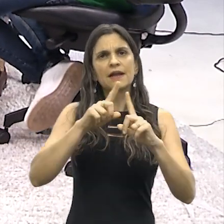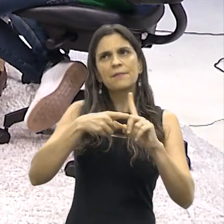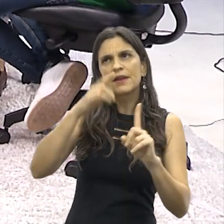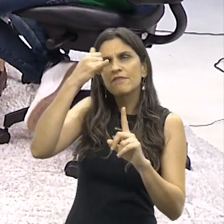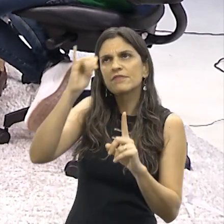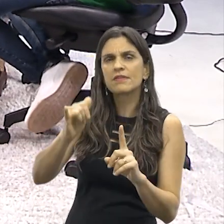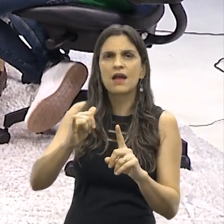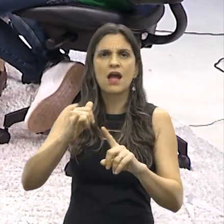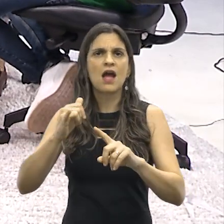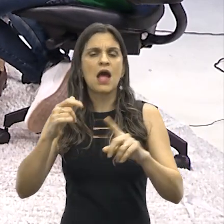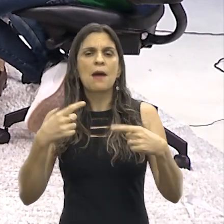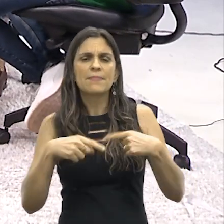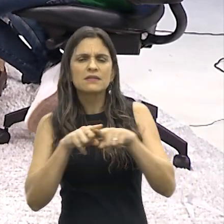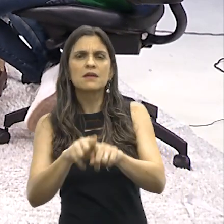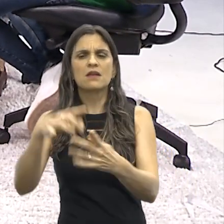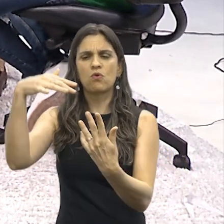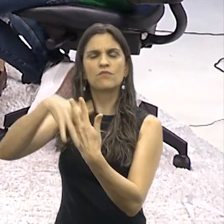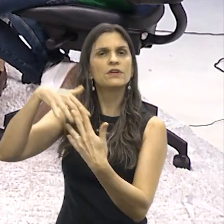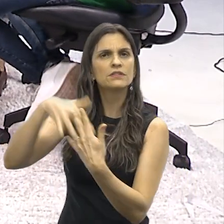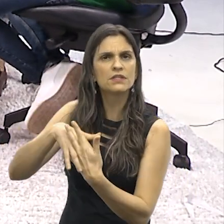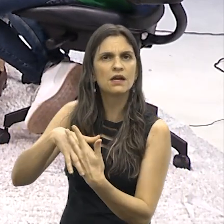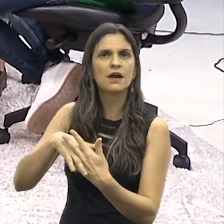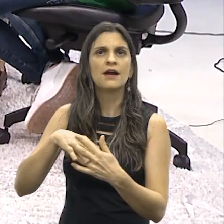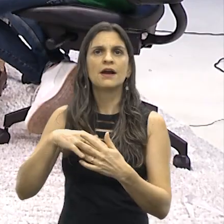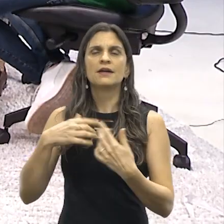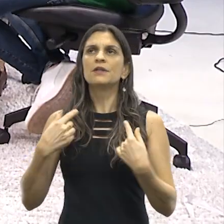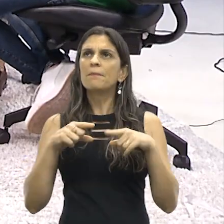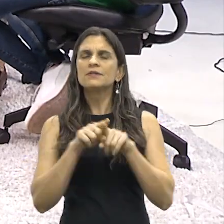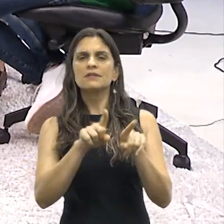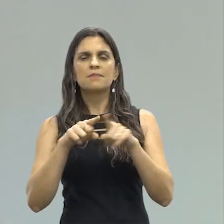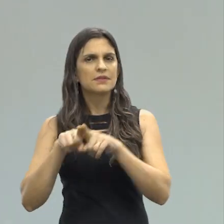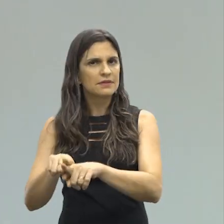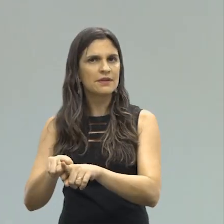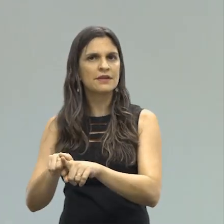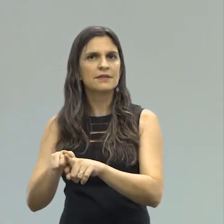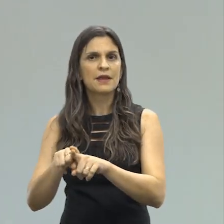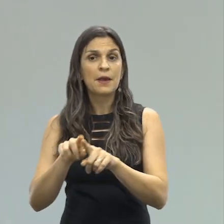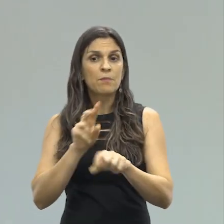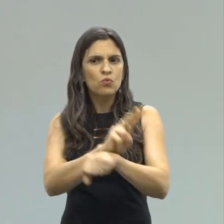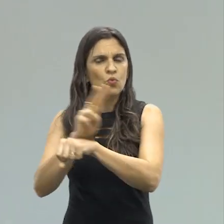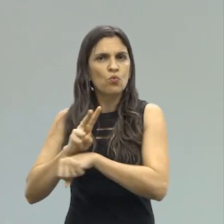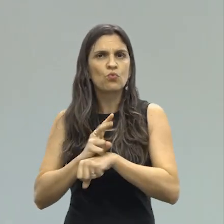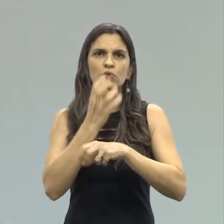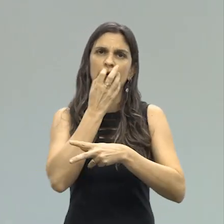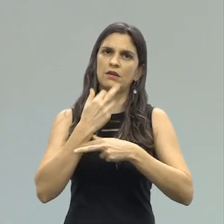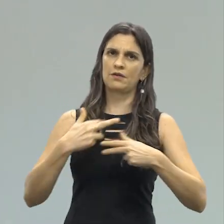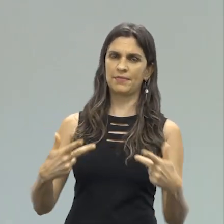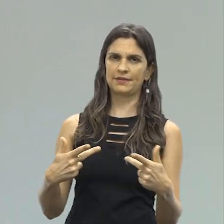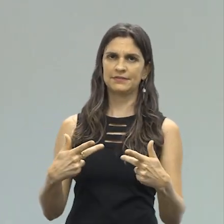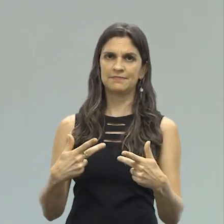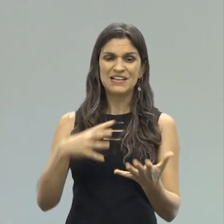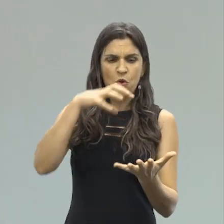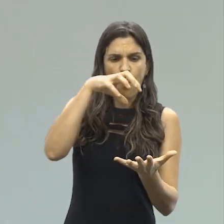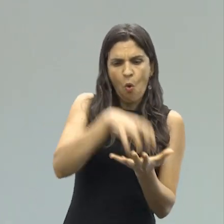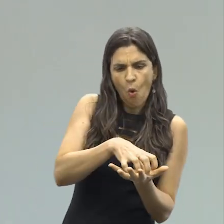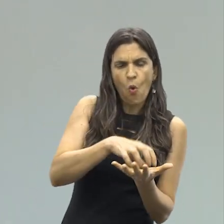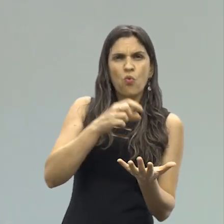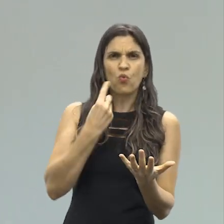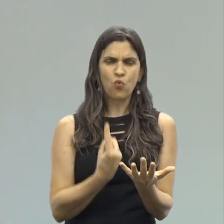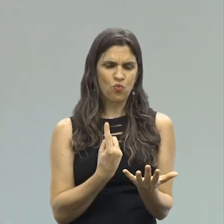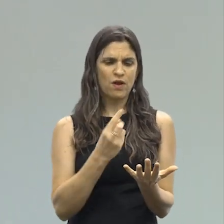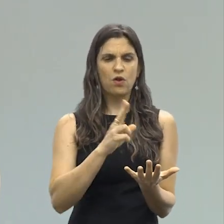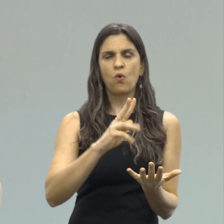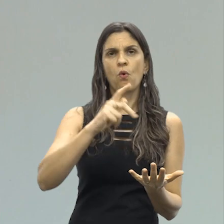com o FMS. Ou seja, nós temos uma obrigação para com esses animais. Não necessariamente através de uma UPAVET, mas uma prestação